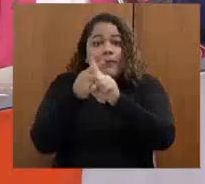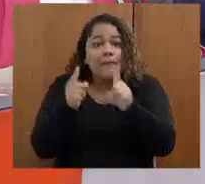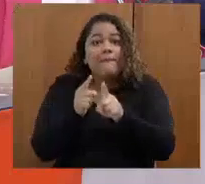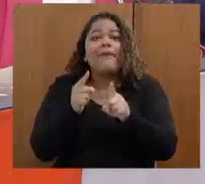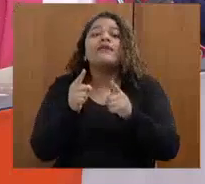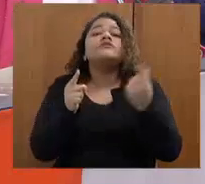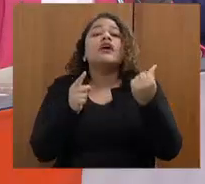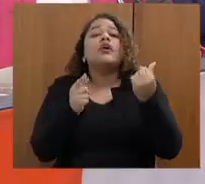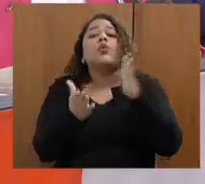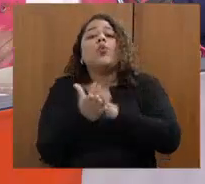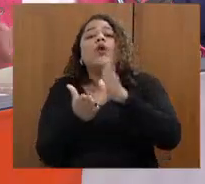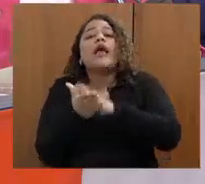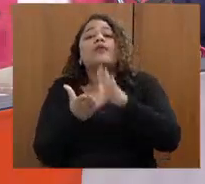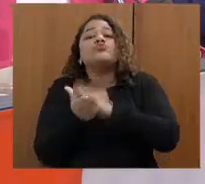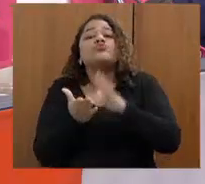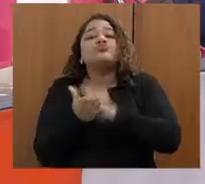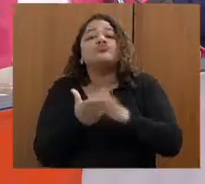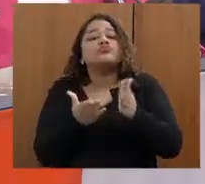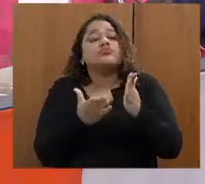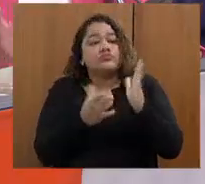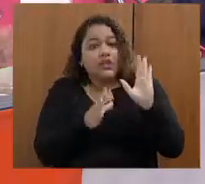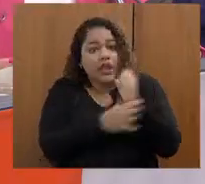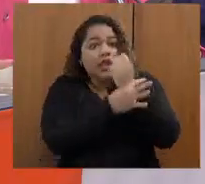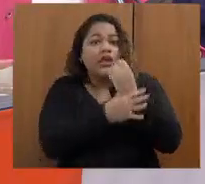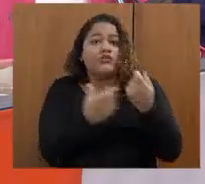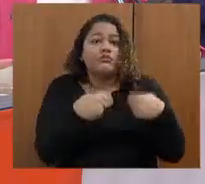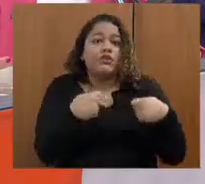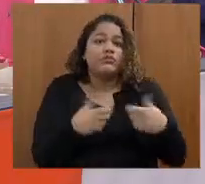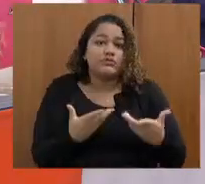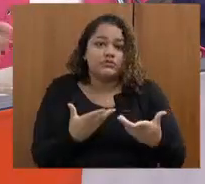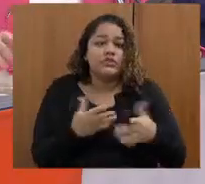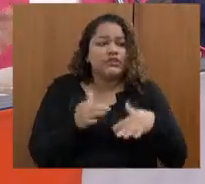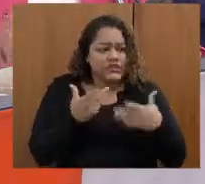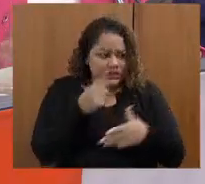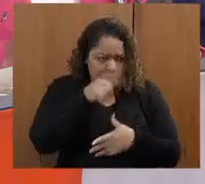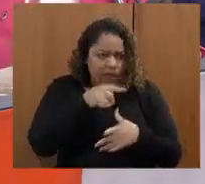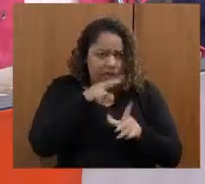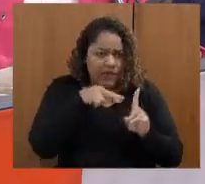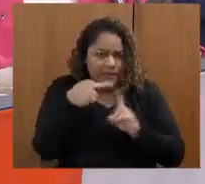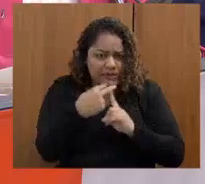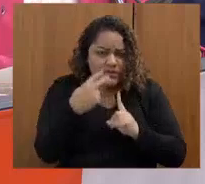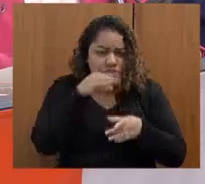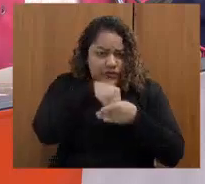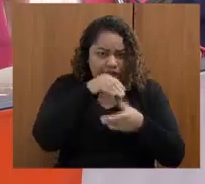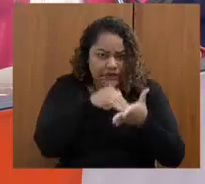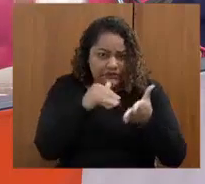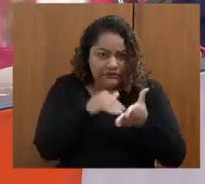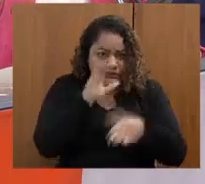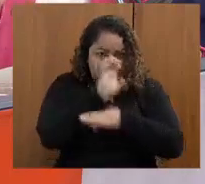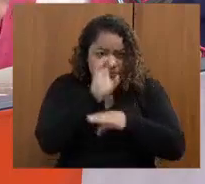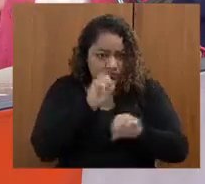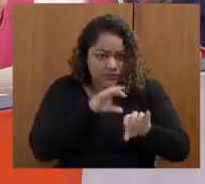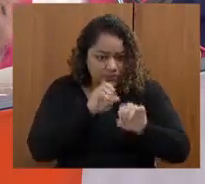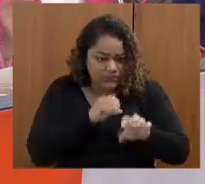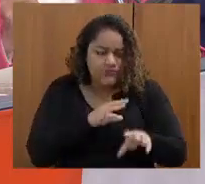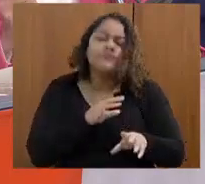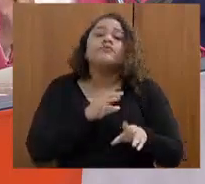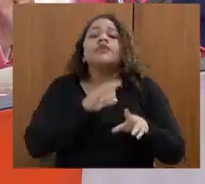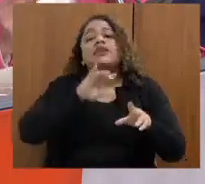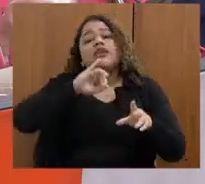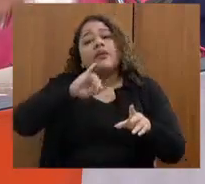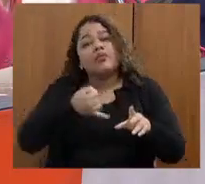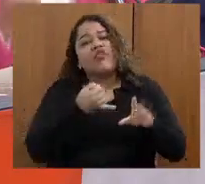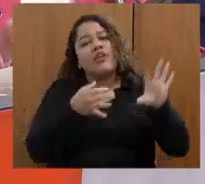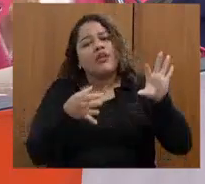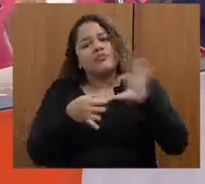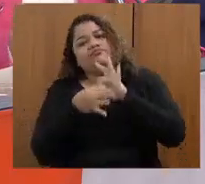garantir a do custeio então eu gostaria de saber se essa é uma perspectiva dentro da Secretaria de Estado de Educação e aproveitar para costurar com